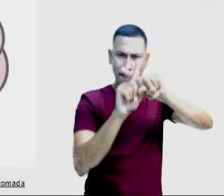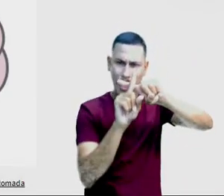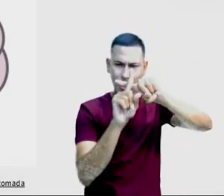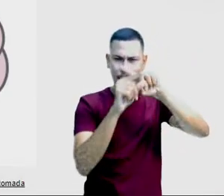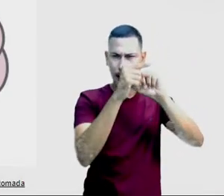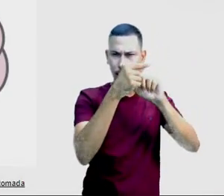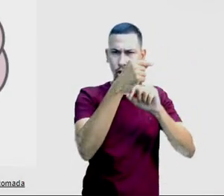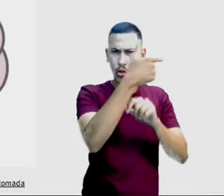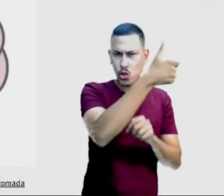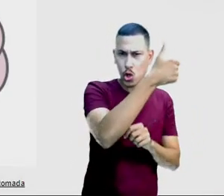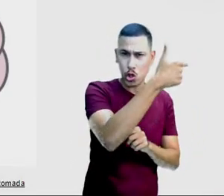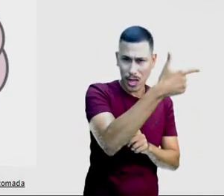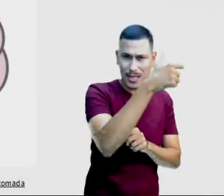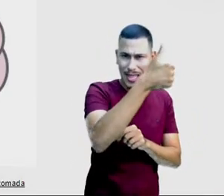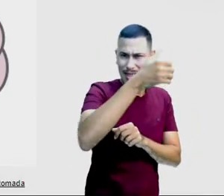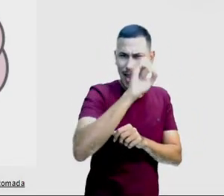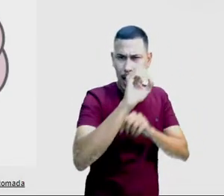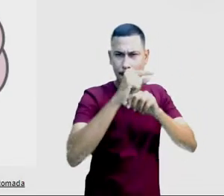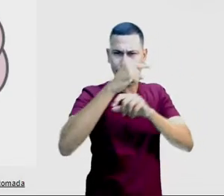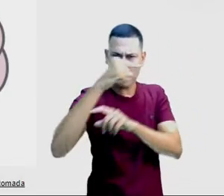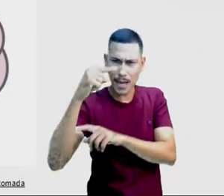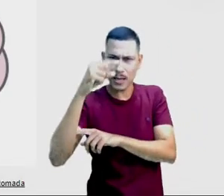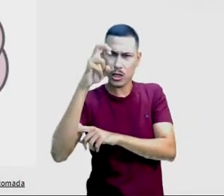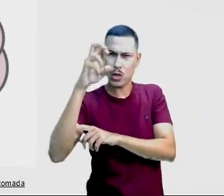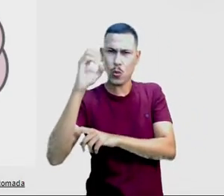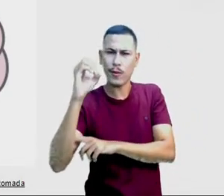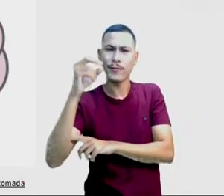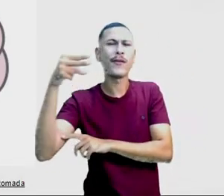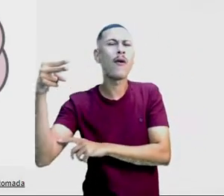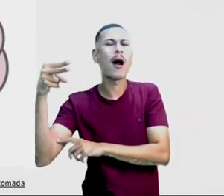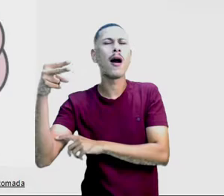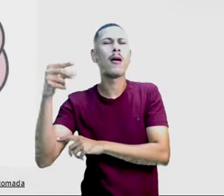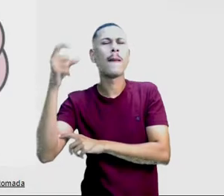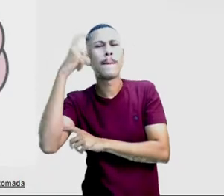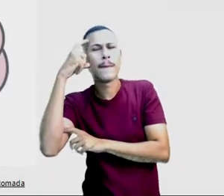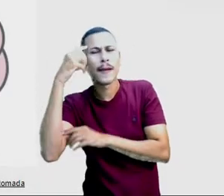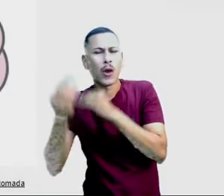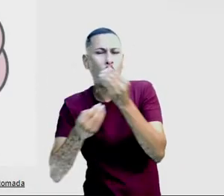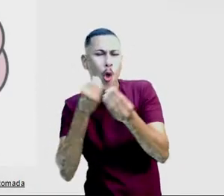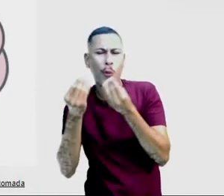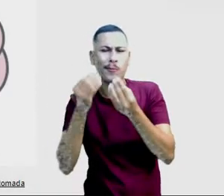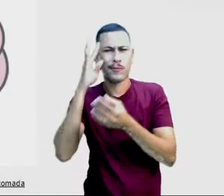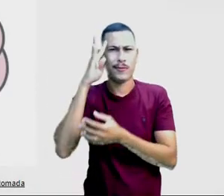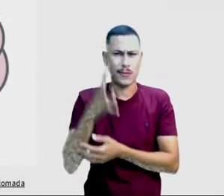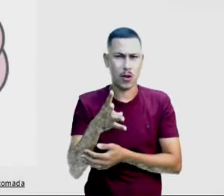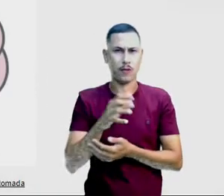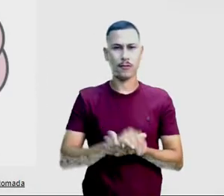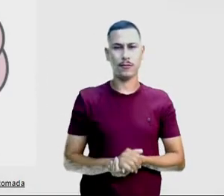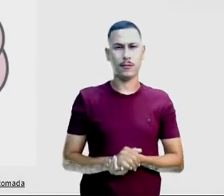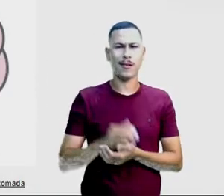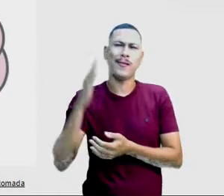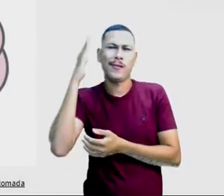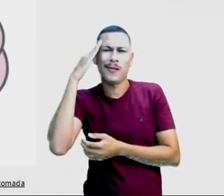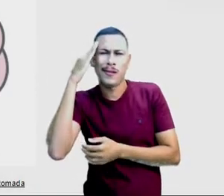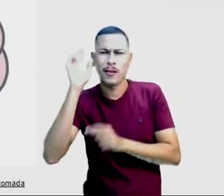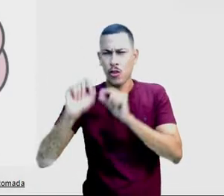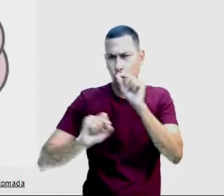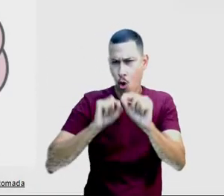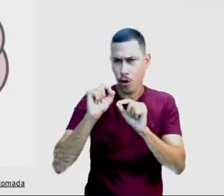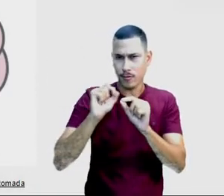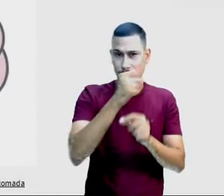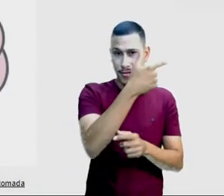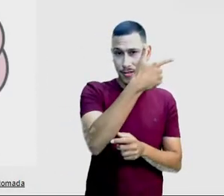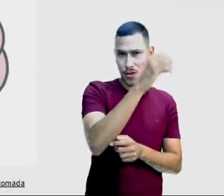Pense aí como você chegaria ao seu resultado. Então, você vai entender que eu